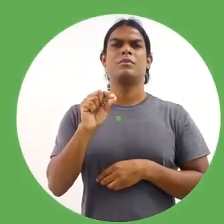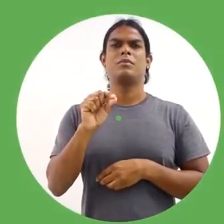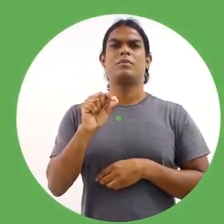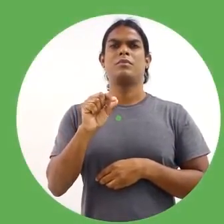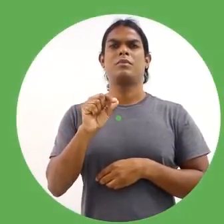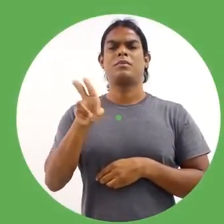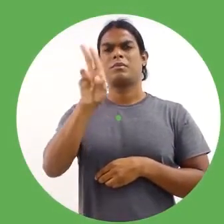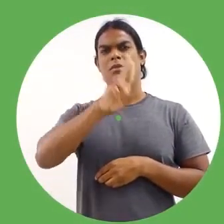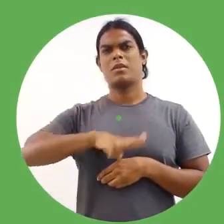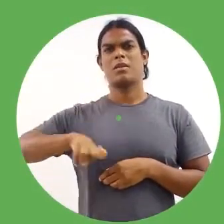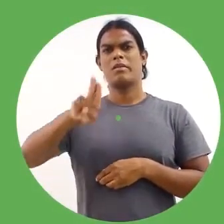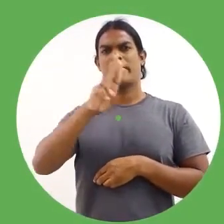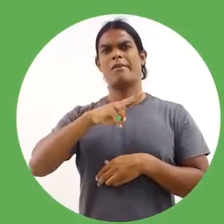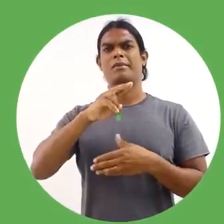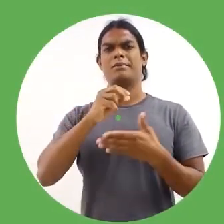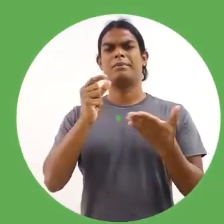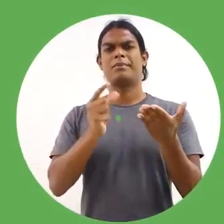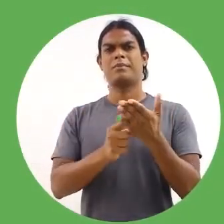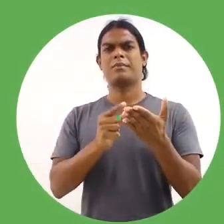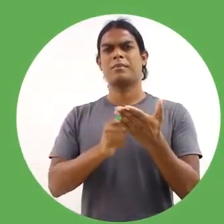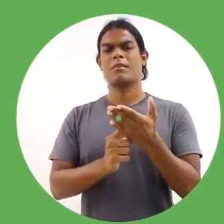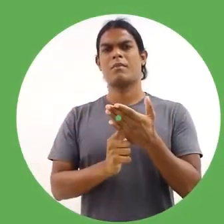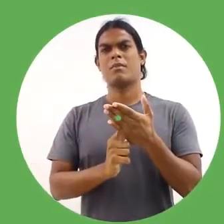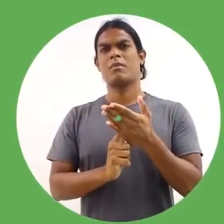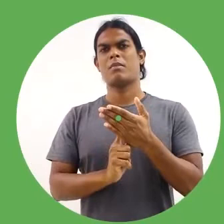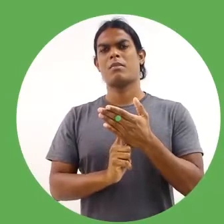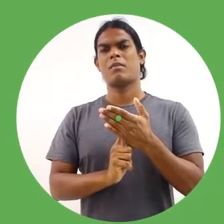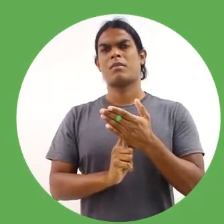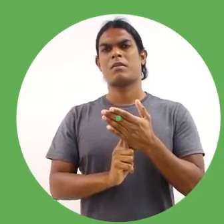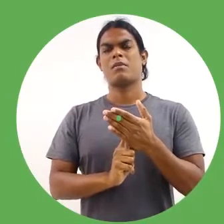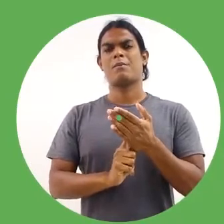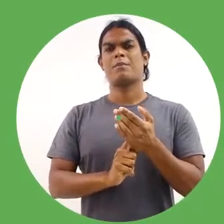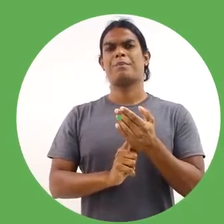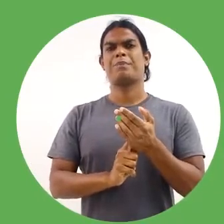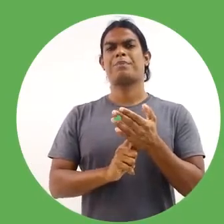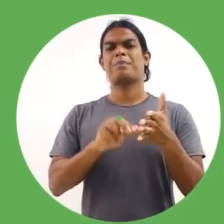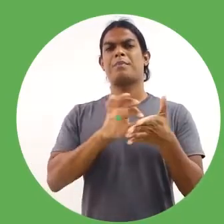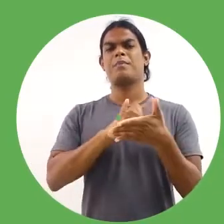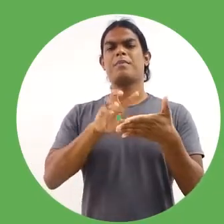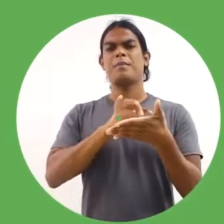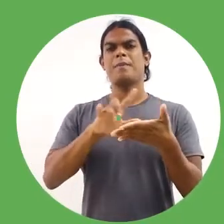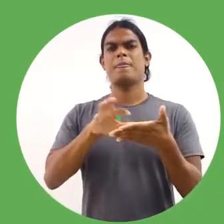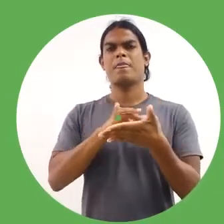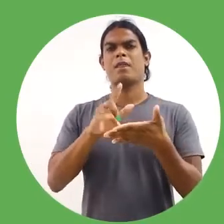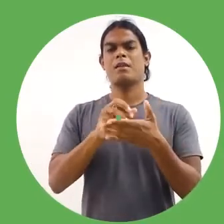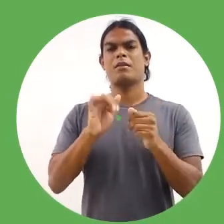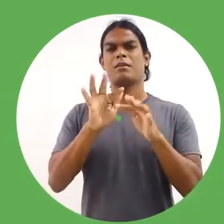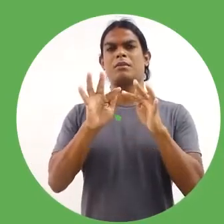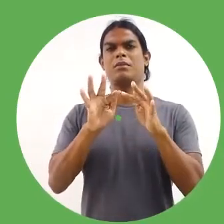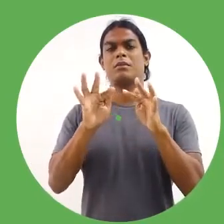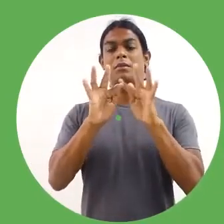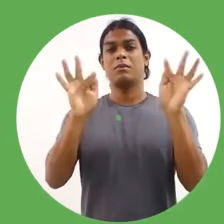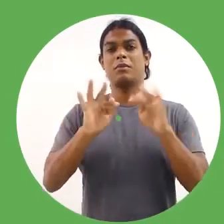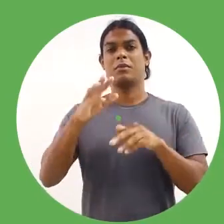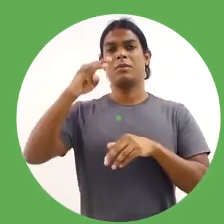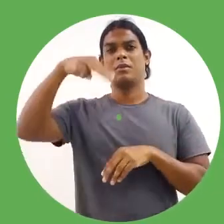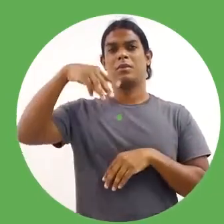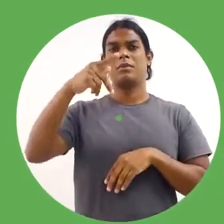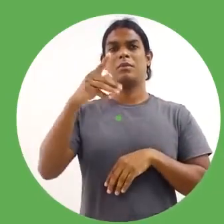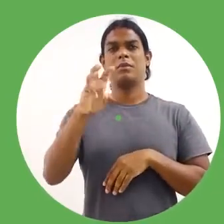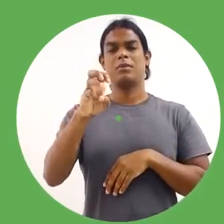é um nome usado para um arquivo do tipo áudio digital, geralmente usado no formato MP3, e sua publicação geralmente é feita